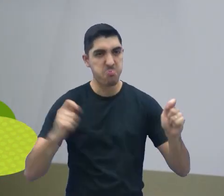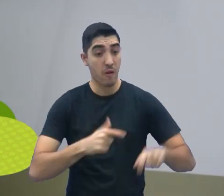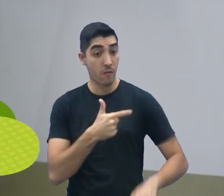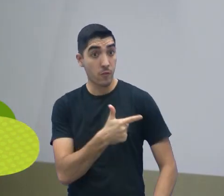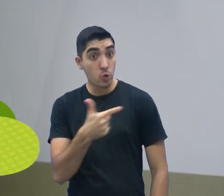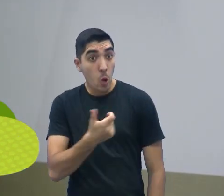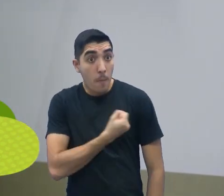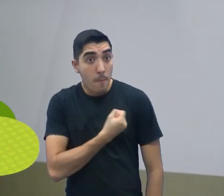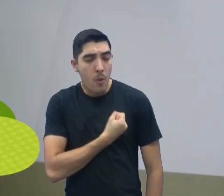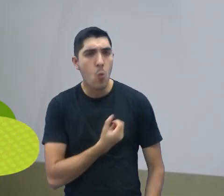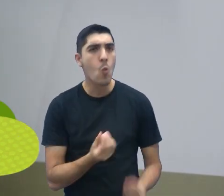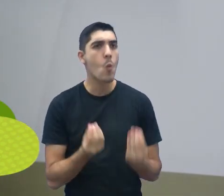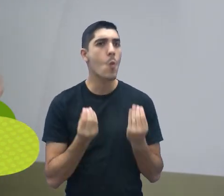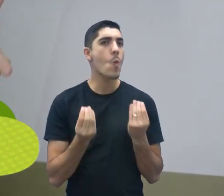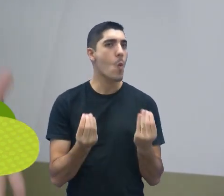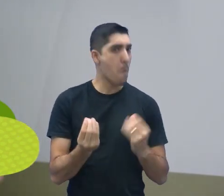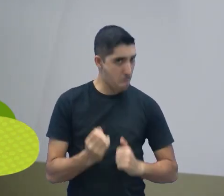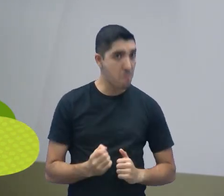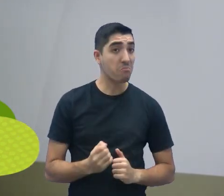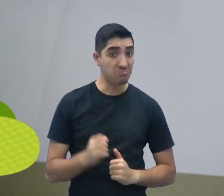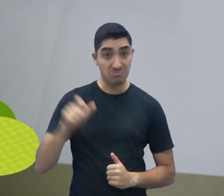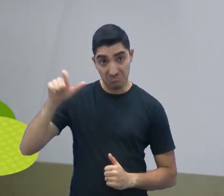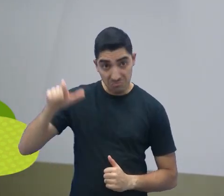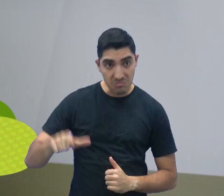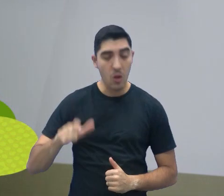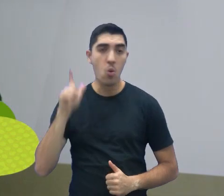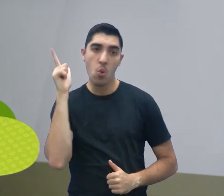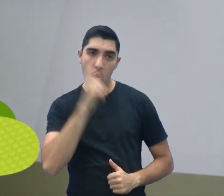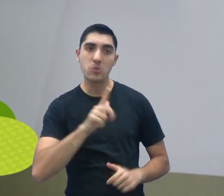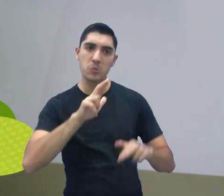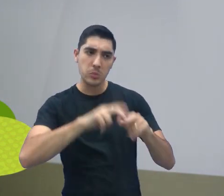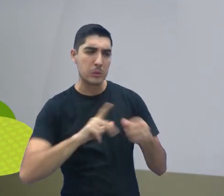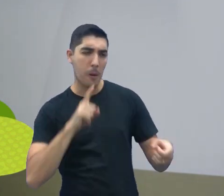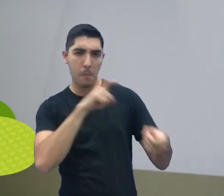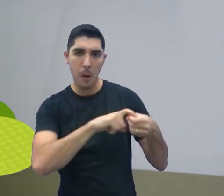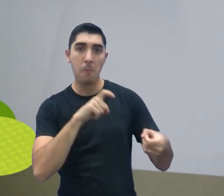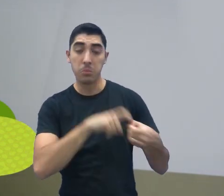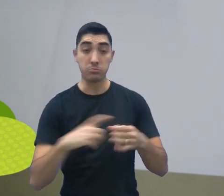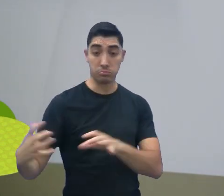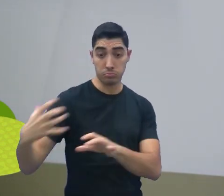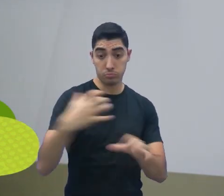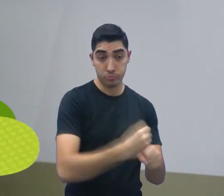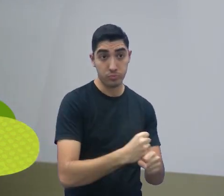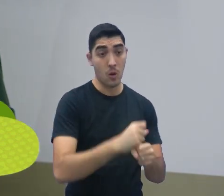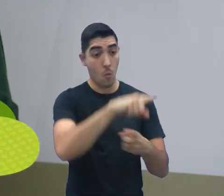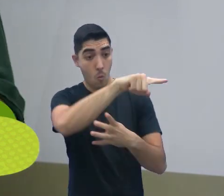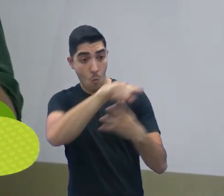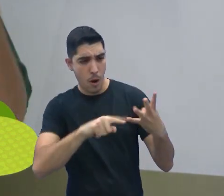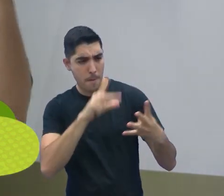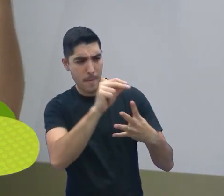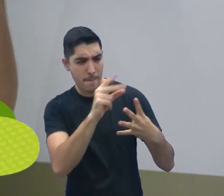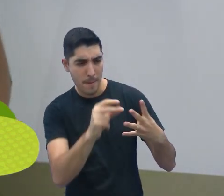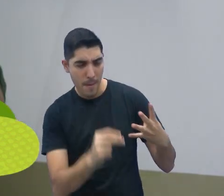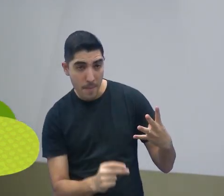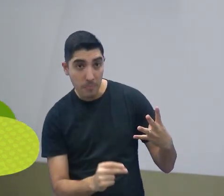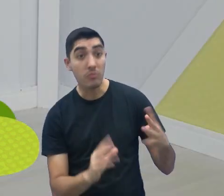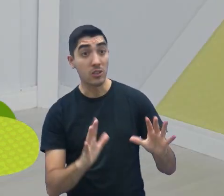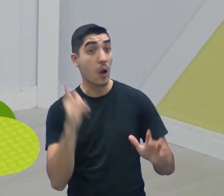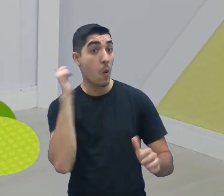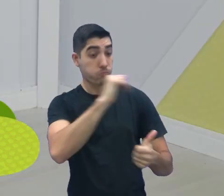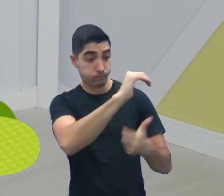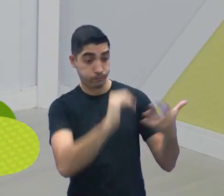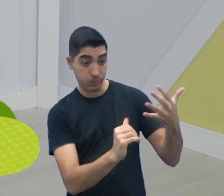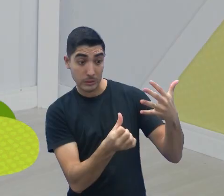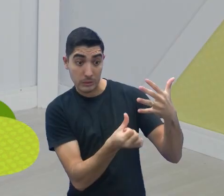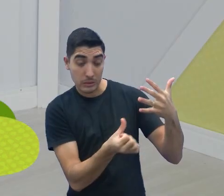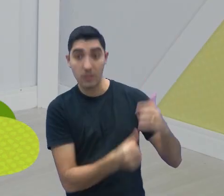resolvendo o jogo, e o último quarto venceu o jogo para o São José. 4ª vitória do time do Cris Amédio, que já chegou na 6ª colocação, hein, Vieira? Verdade, a